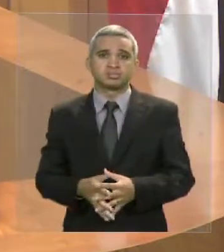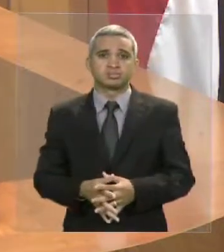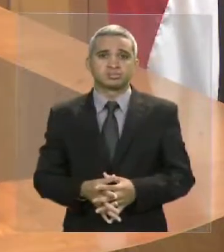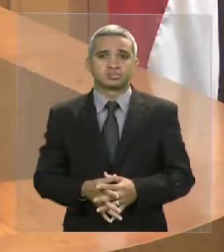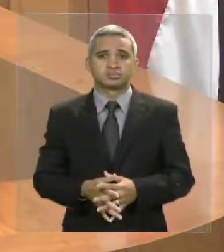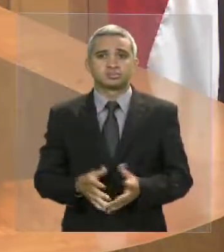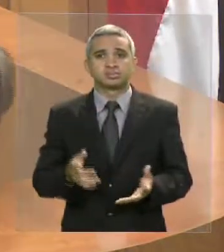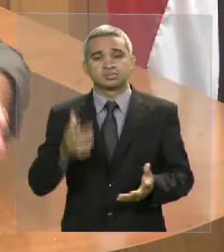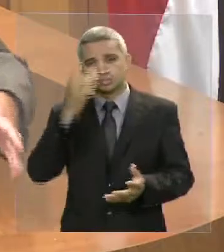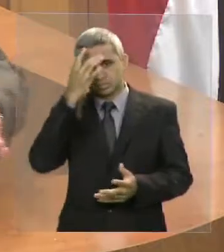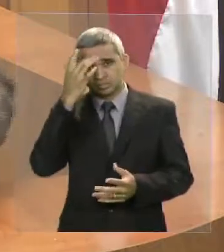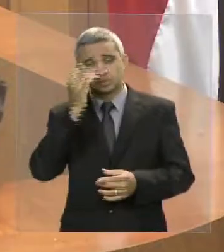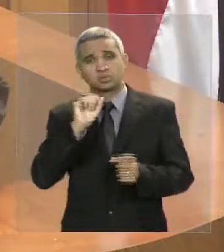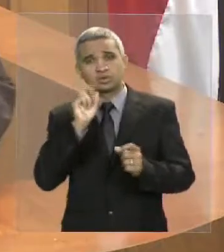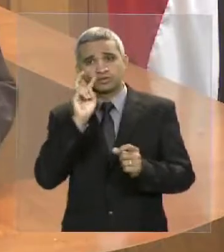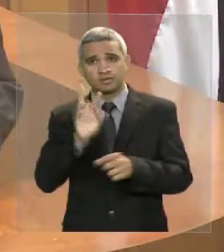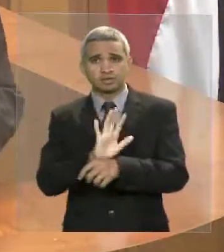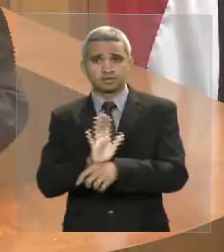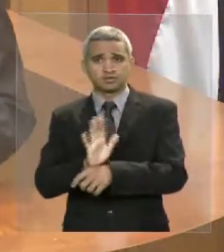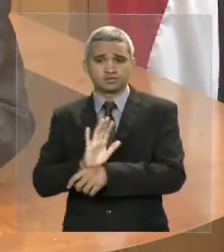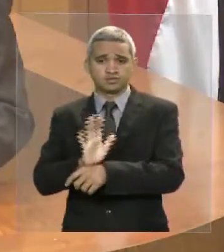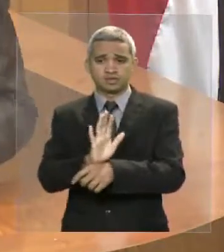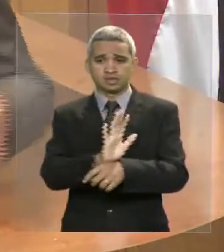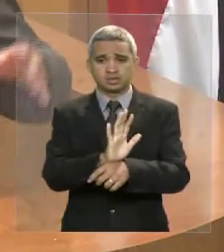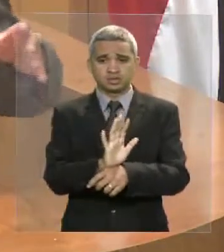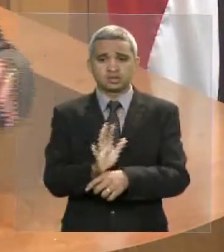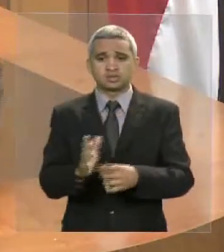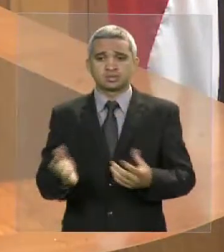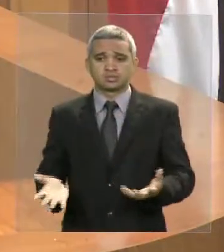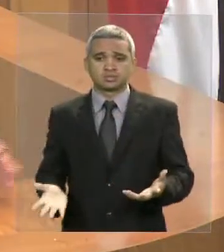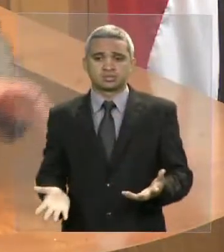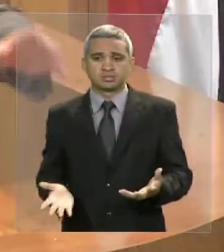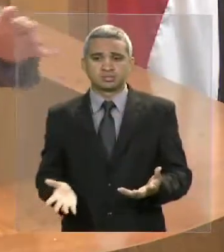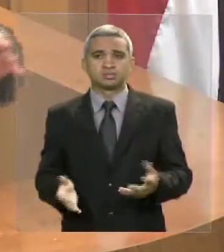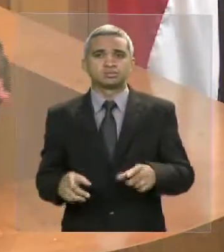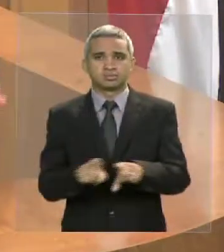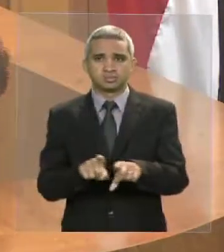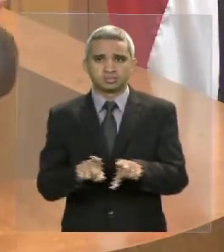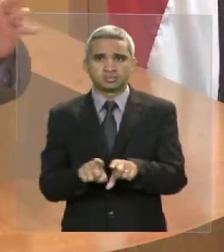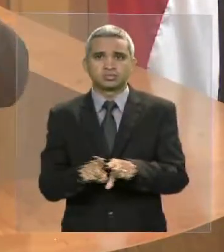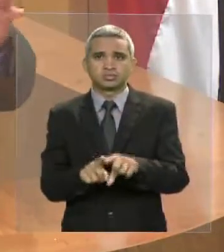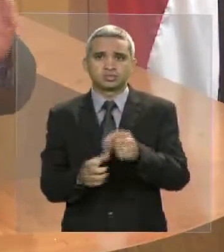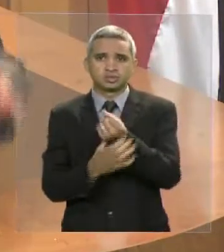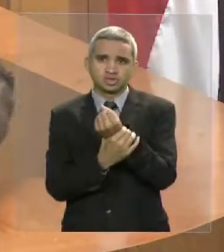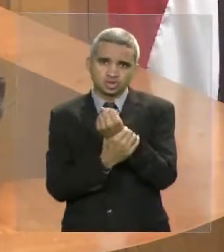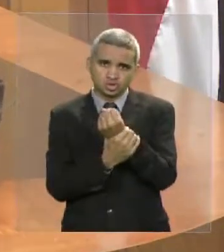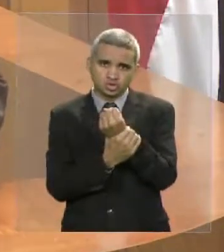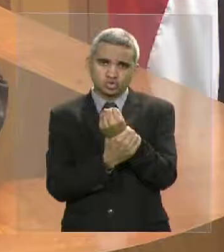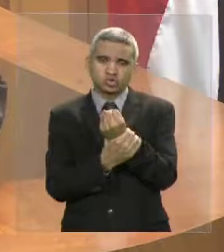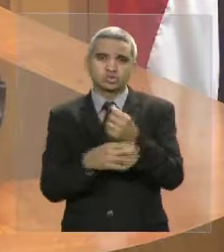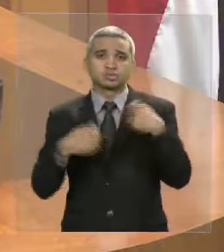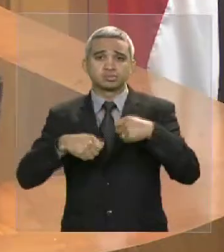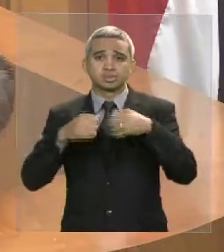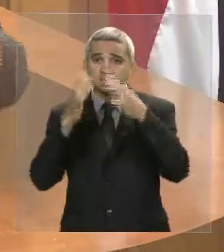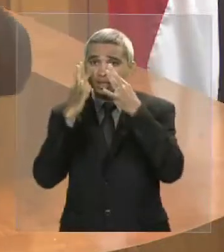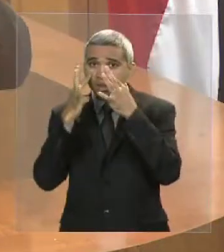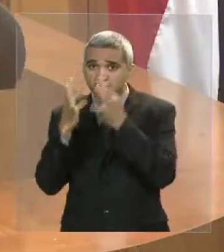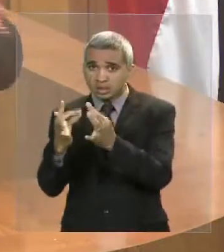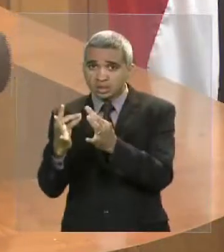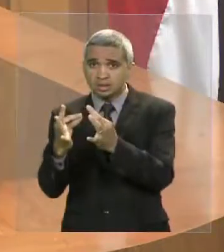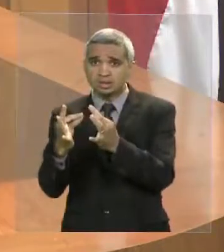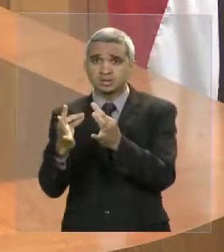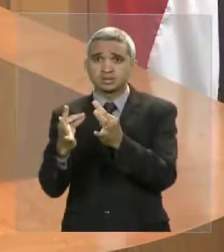muito filme e estão colocando isso na prática. Eu acho que também, da mesma forma, as forças de segurança deveriam atentar para essas formas